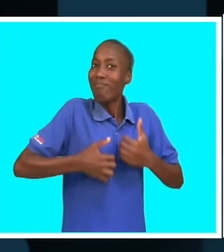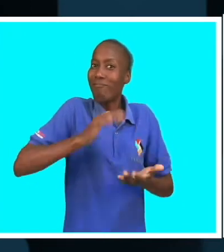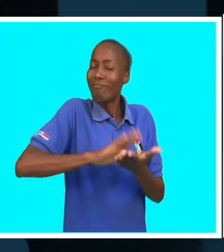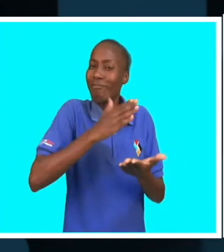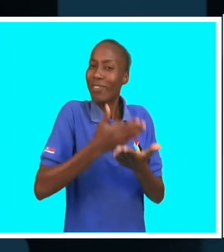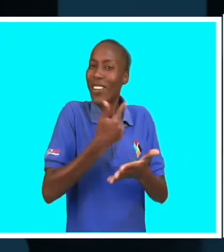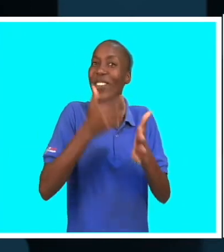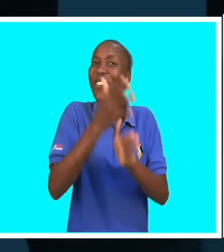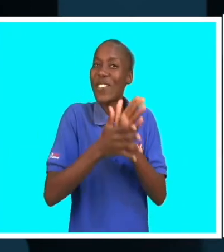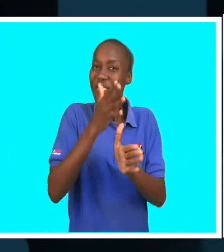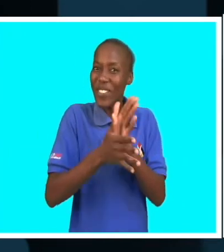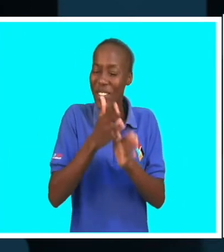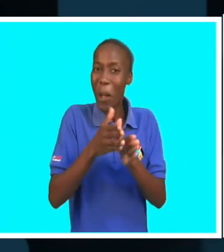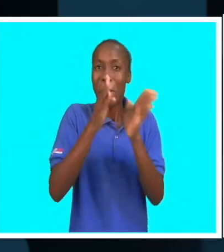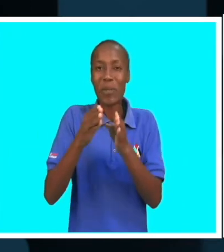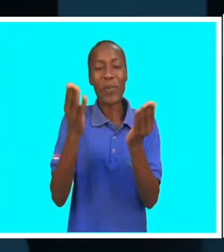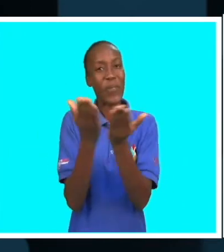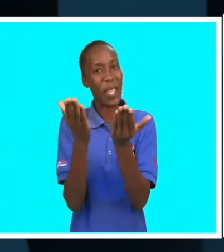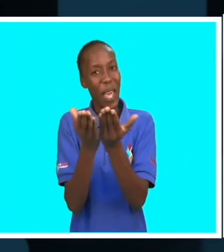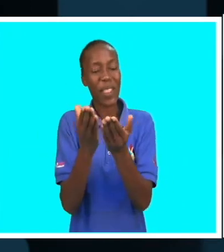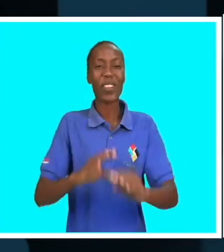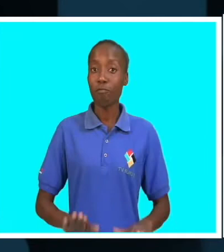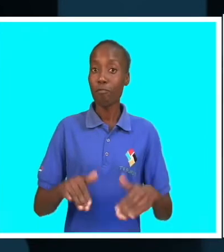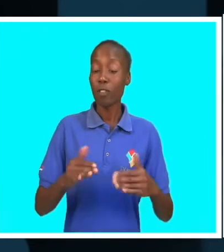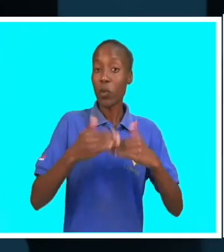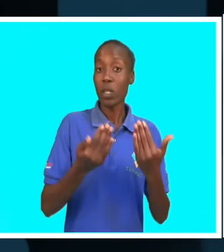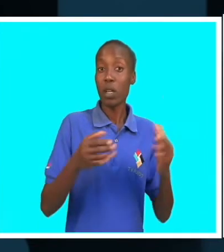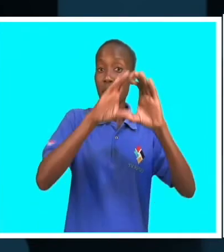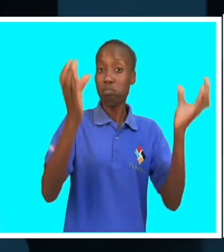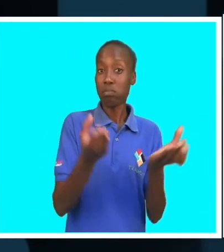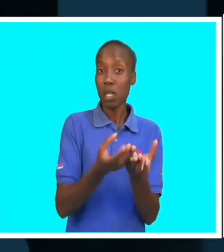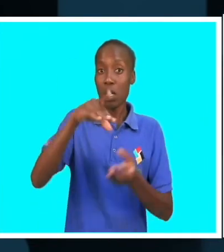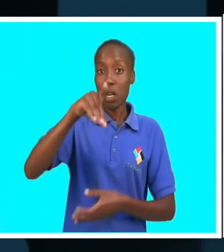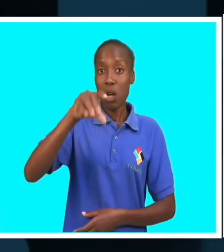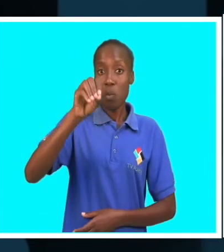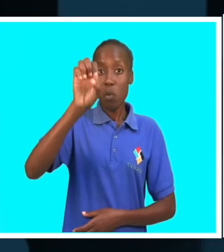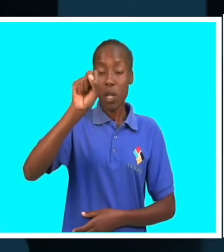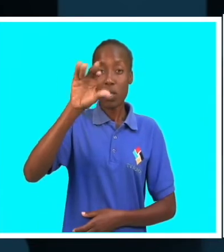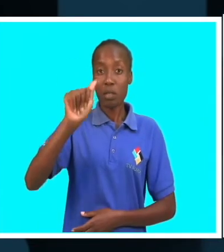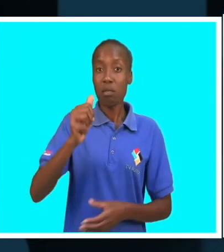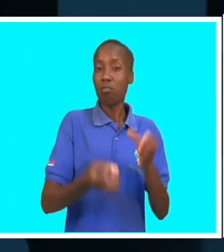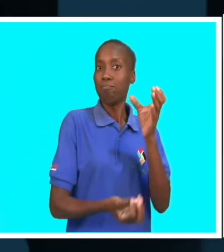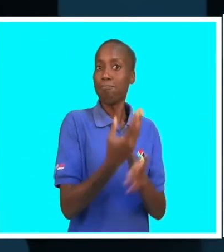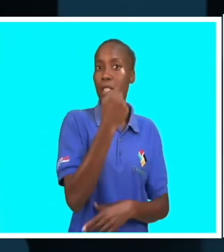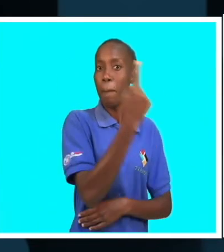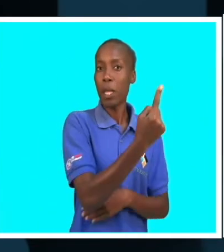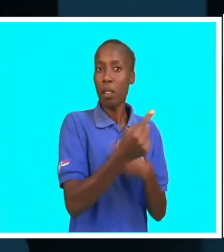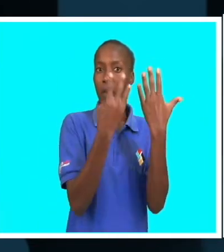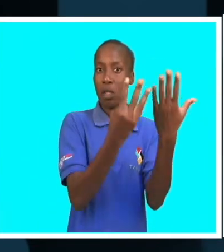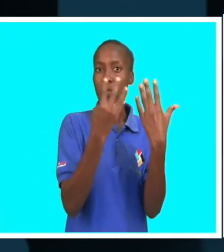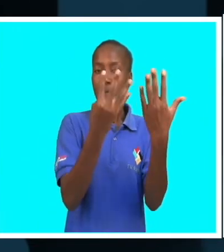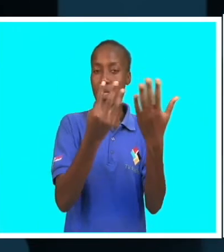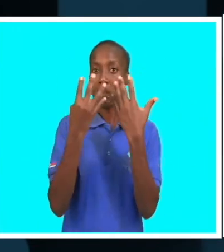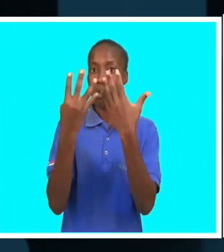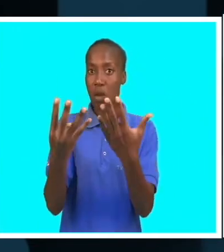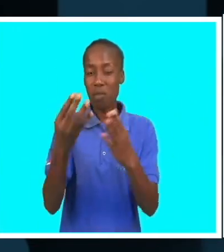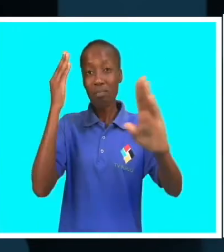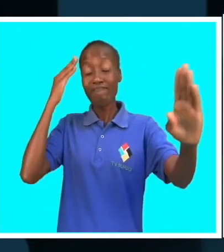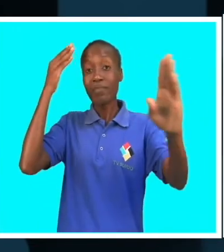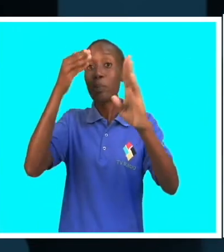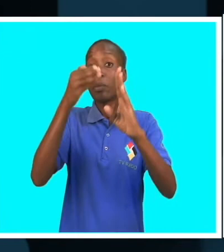de ter uma interpretação sinais para fazer a interpretação de uma peça teatral. O Dia Mundial da Poesia foi criado em 1999